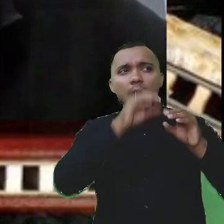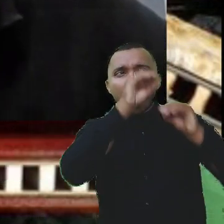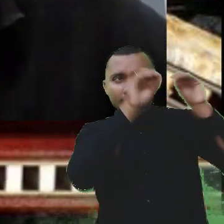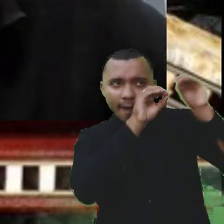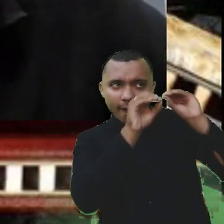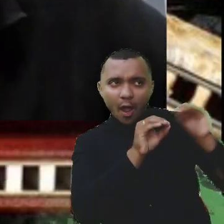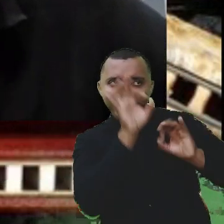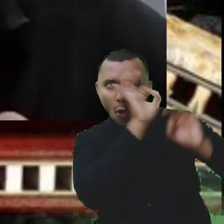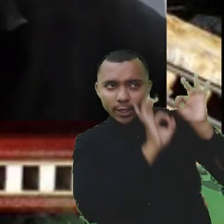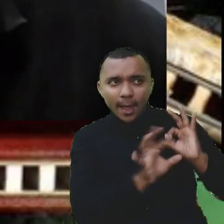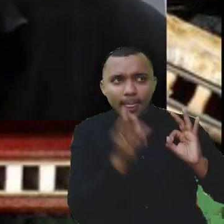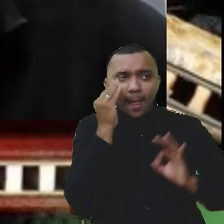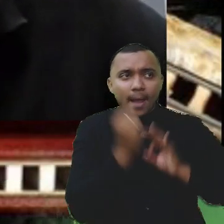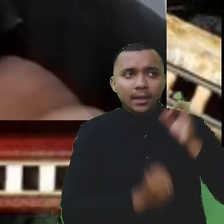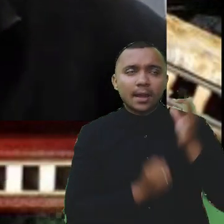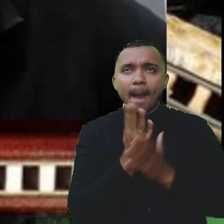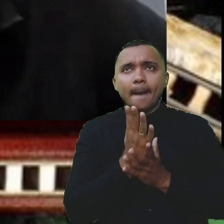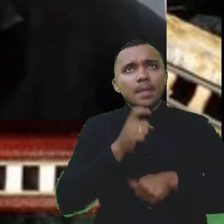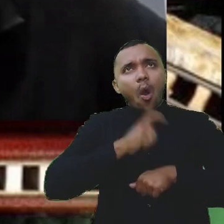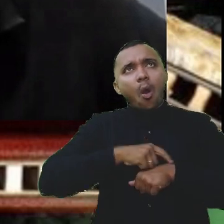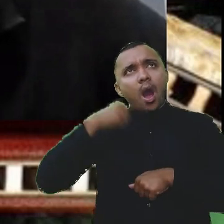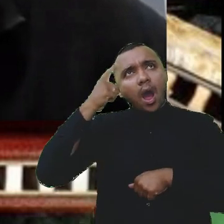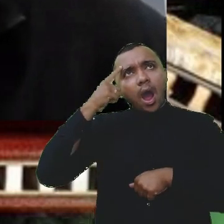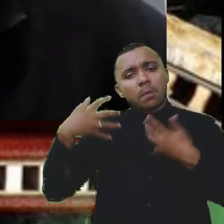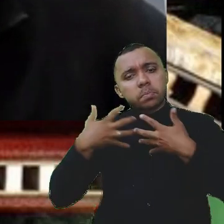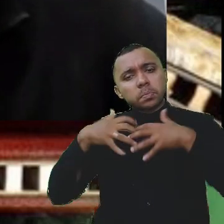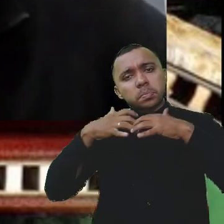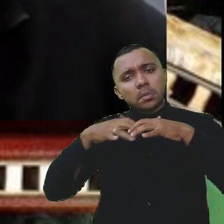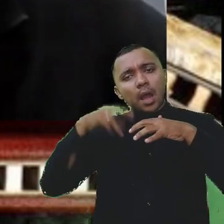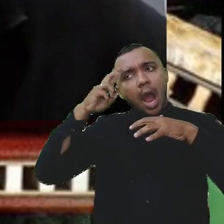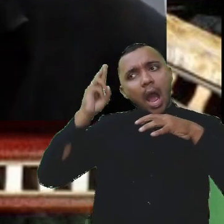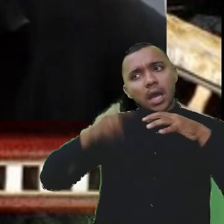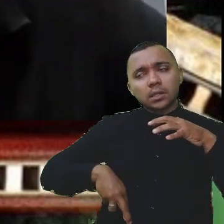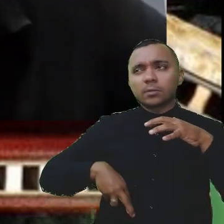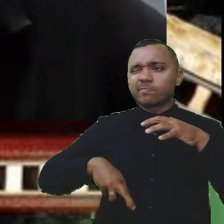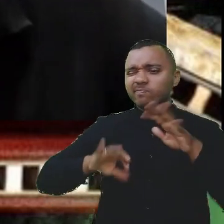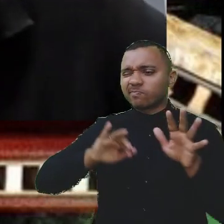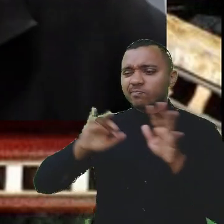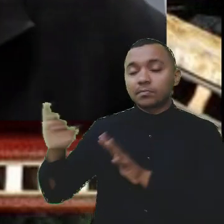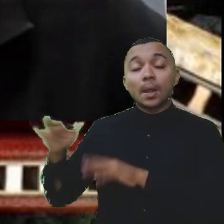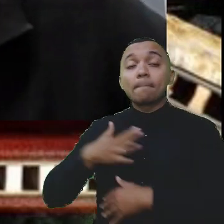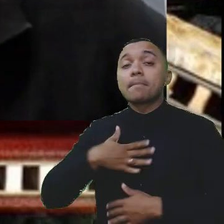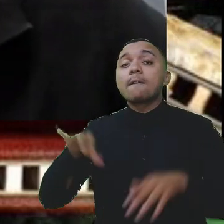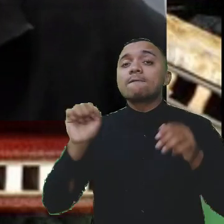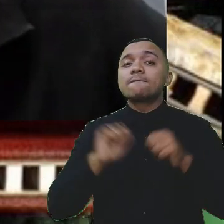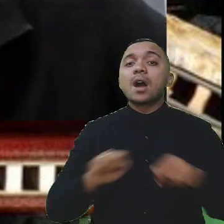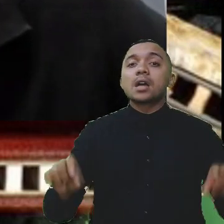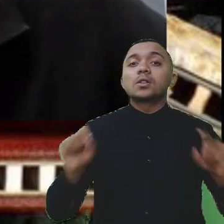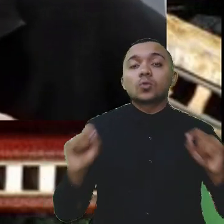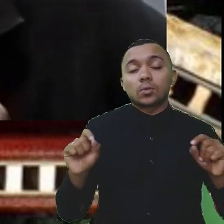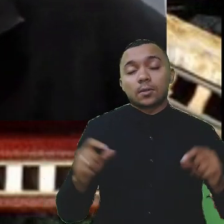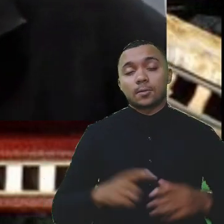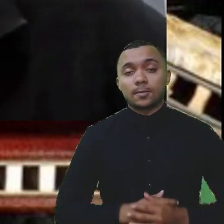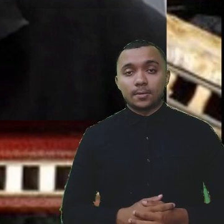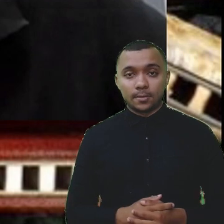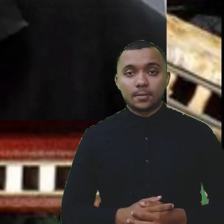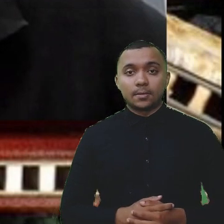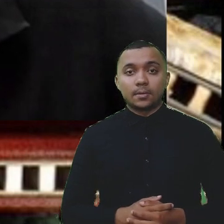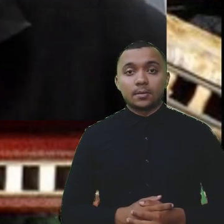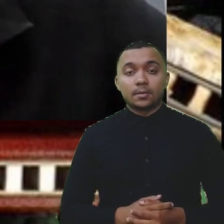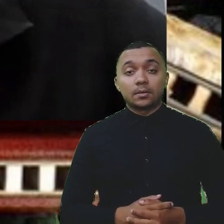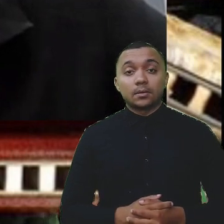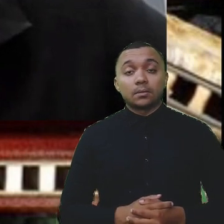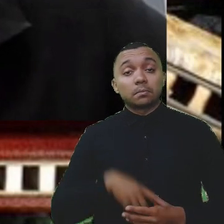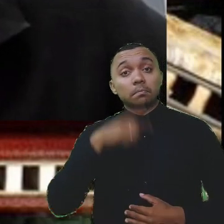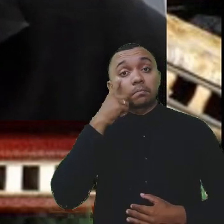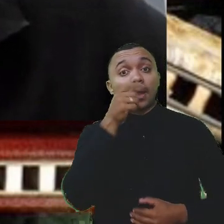muito mais cerebral. E aí fugi disso. Então, o que eu tento fazer? E tenho conseguido razoavelmente. Fazer com que